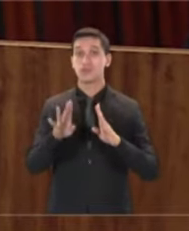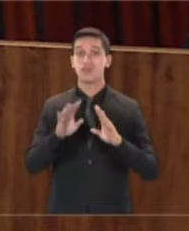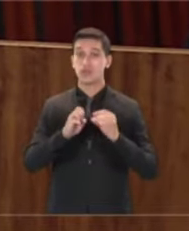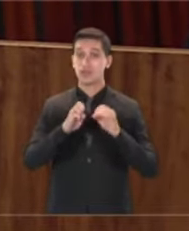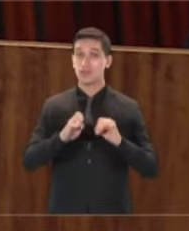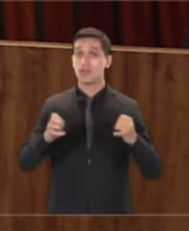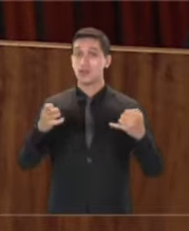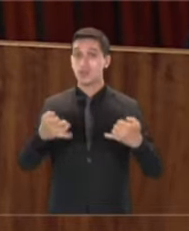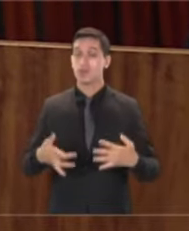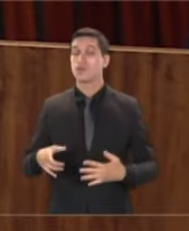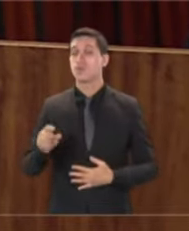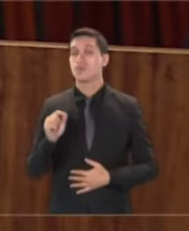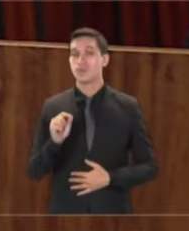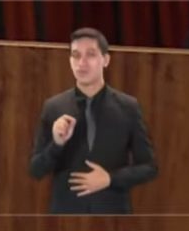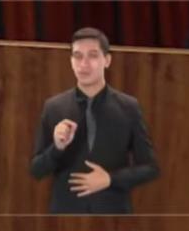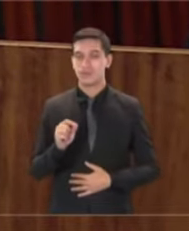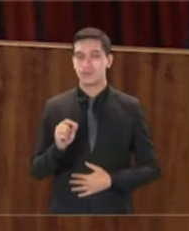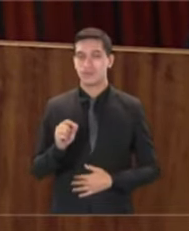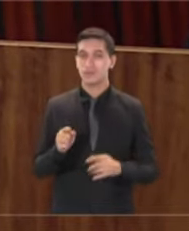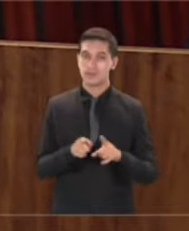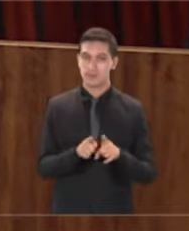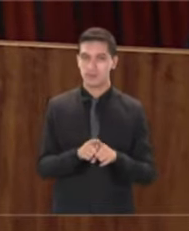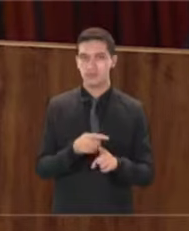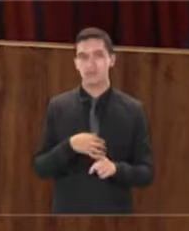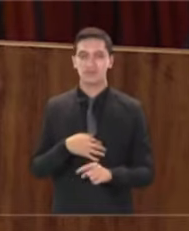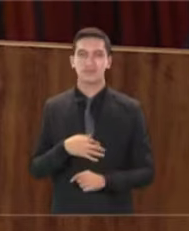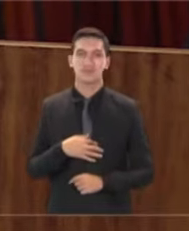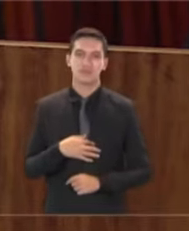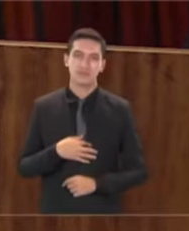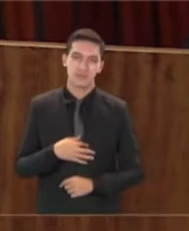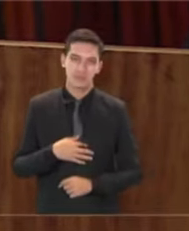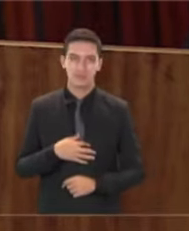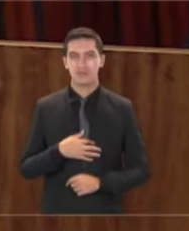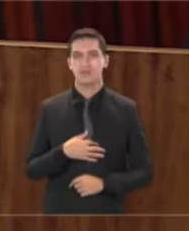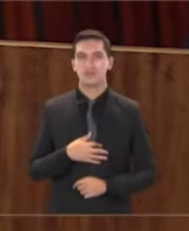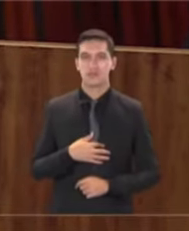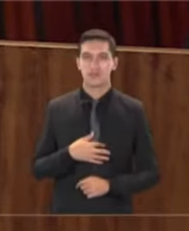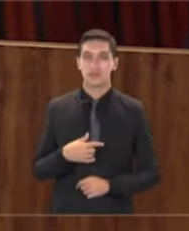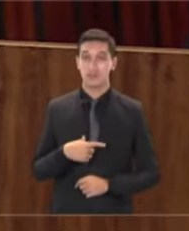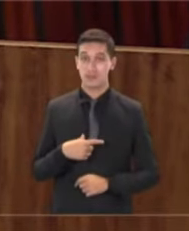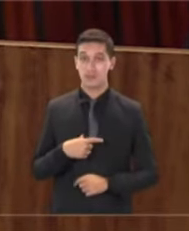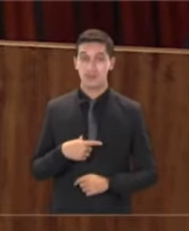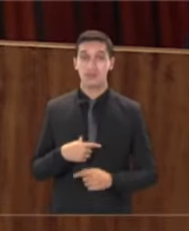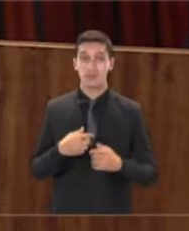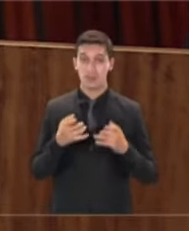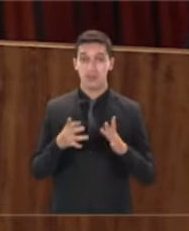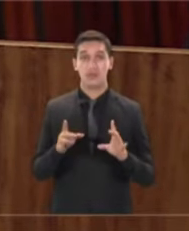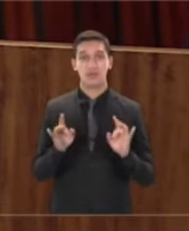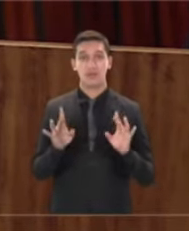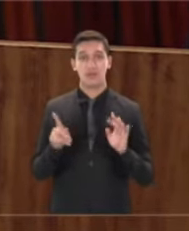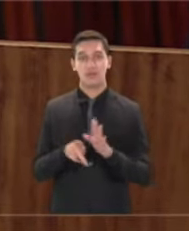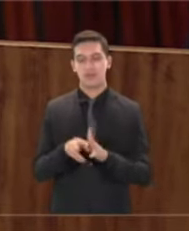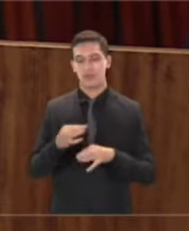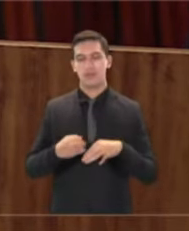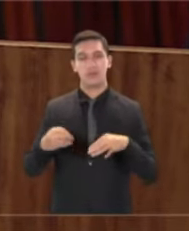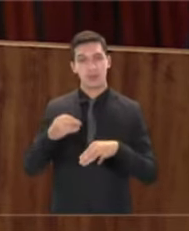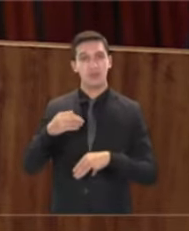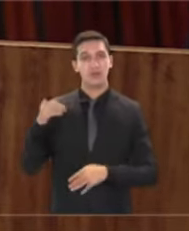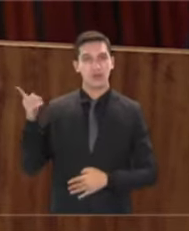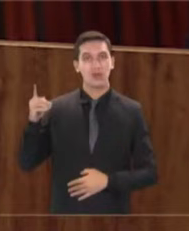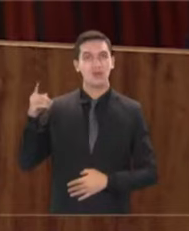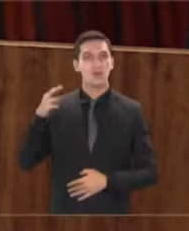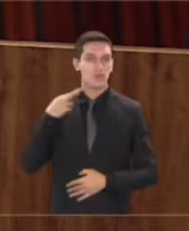esclarecimento, presidente, e também fazendo um real especial ao nobre relator, ministro